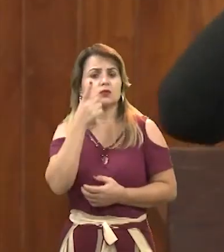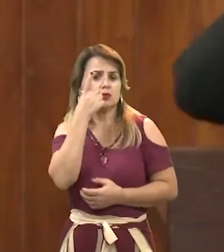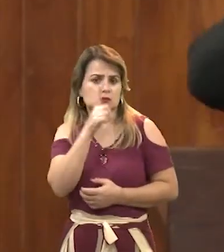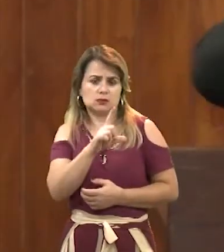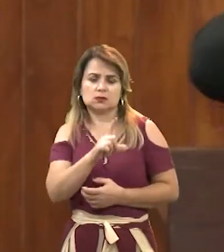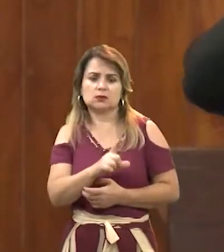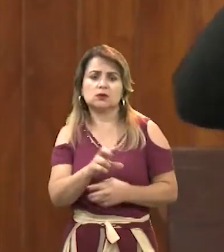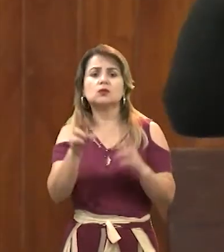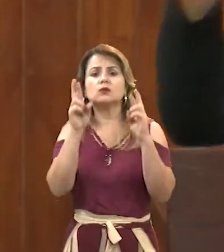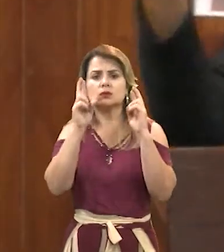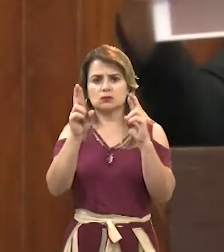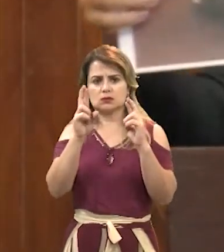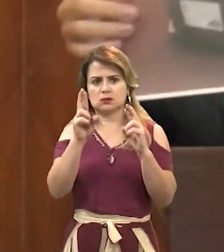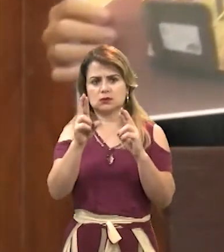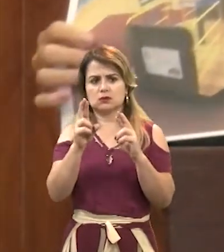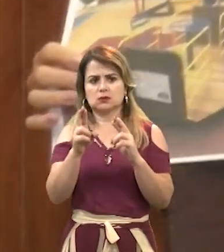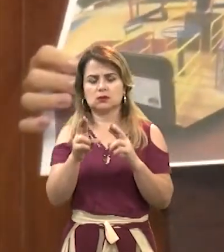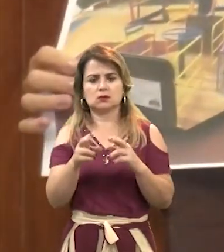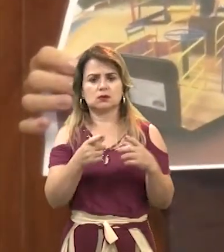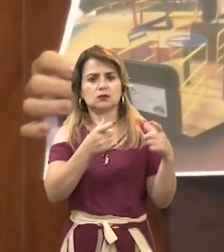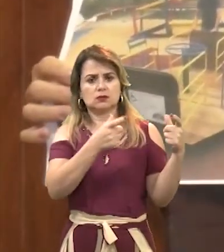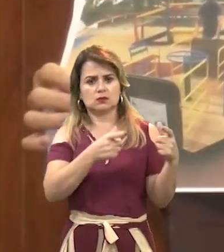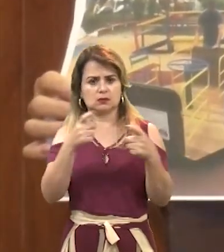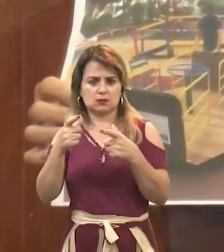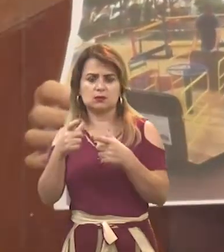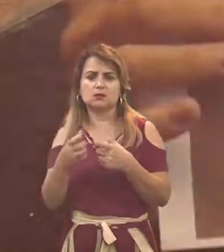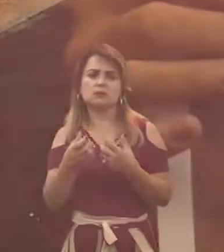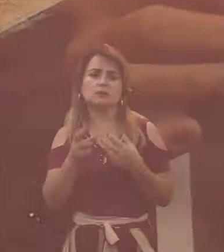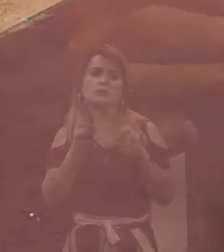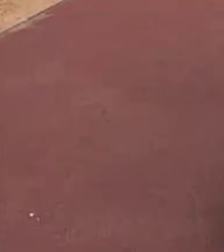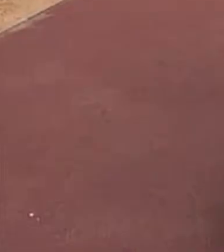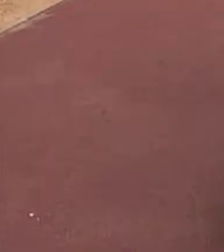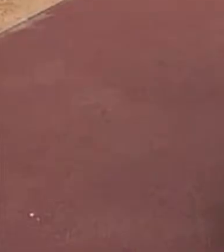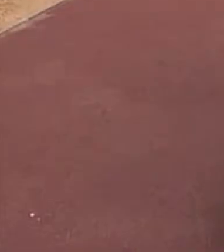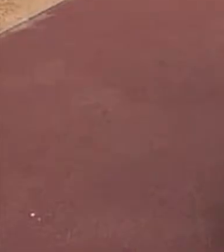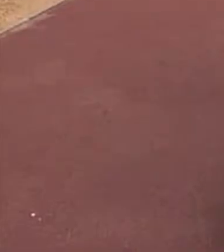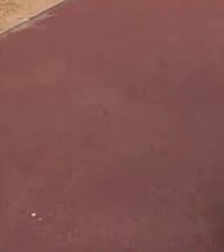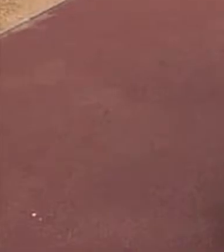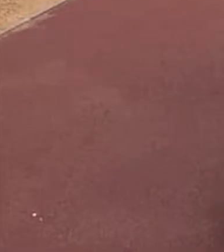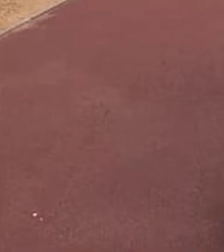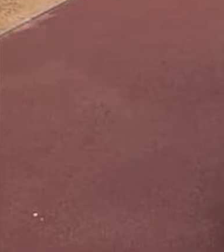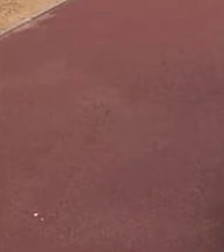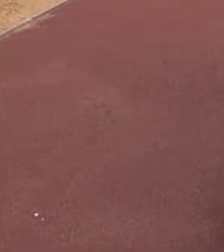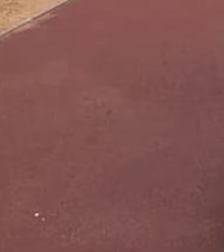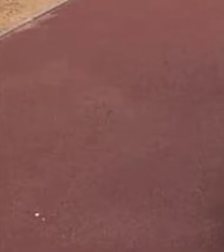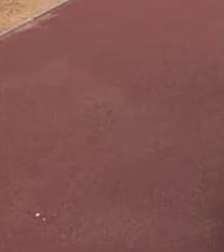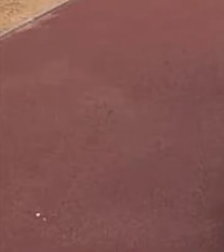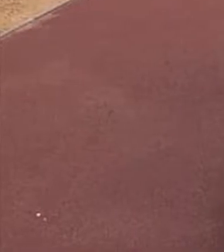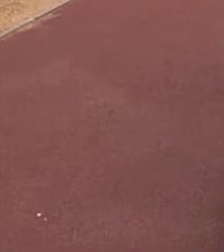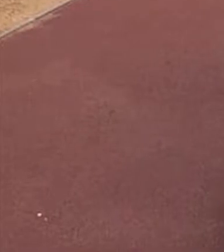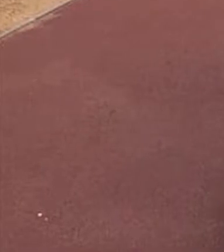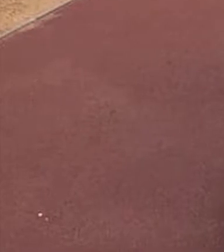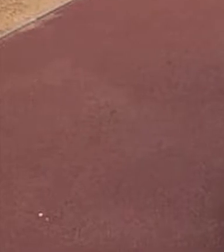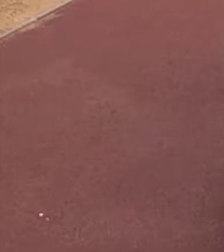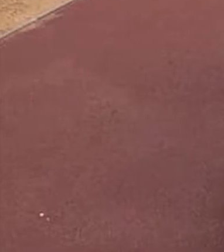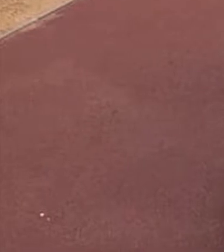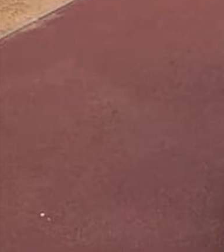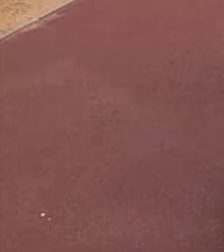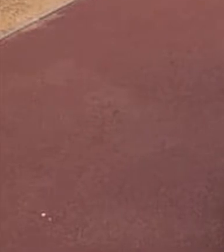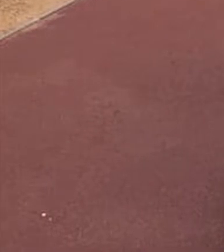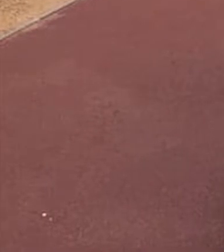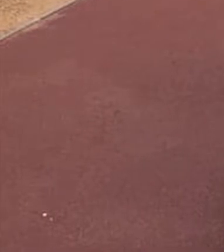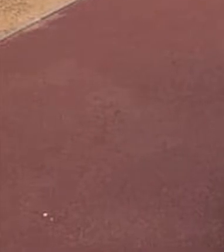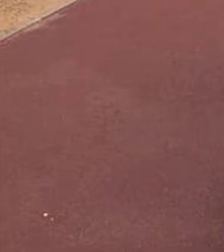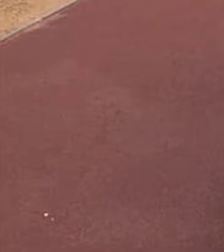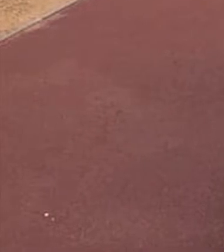esses brinquedos em todas as praças, mas eu acredito que seria demais solicitarmos isso,